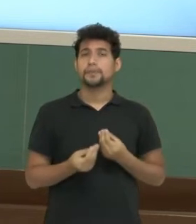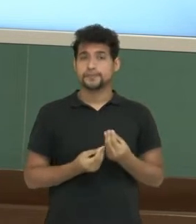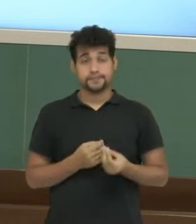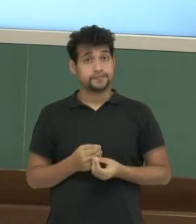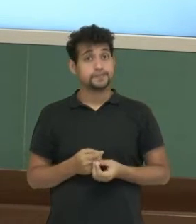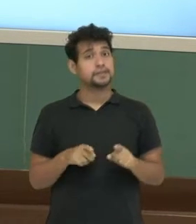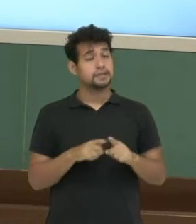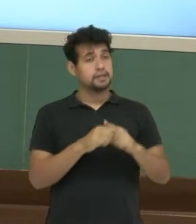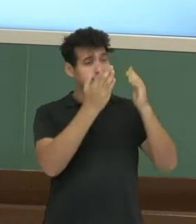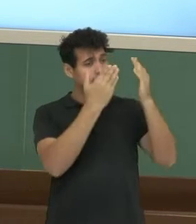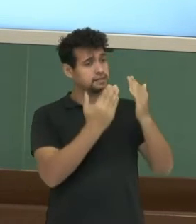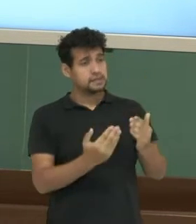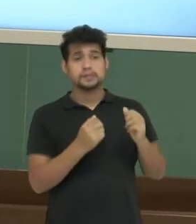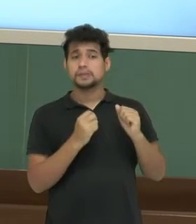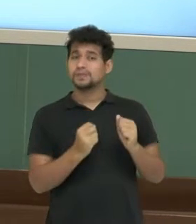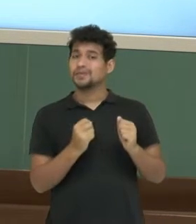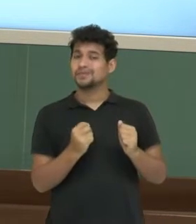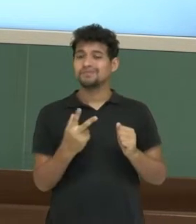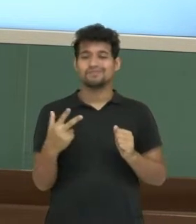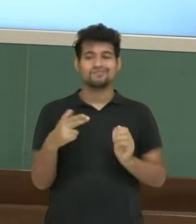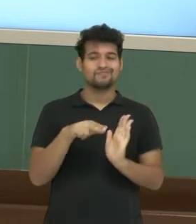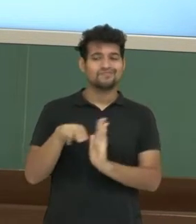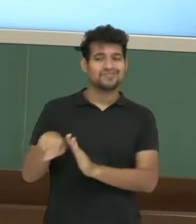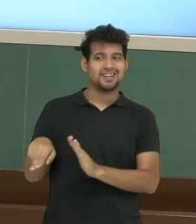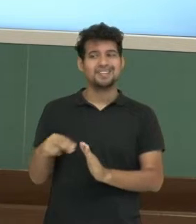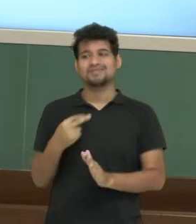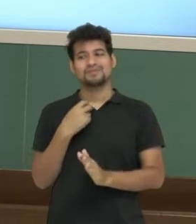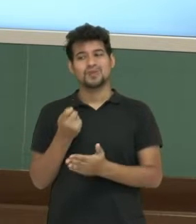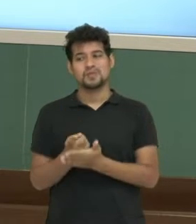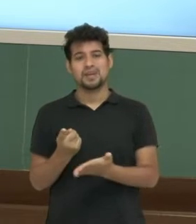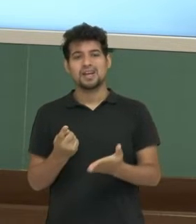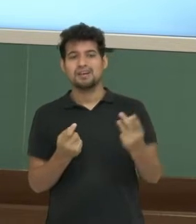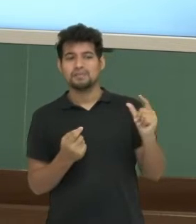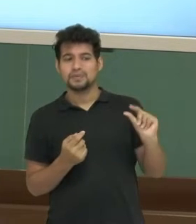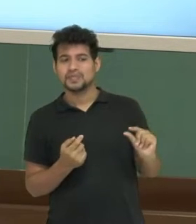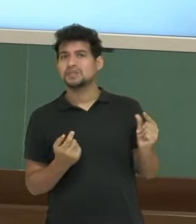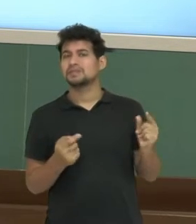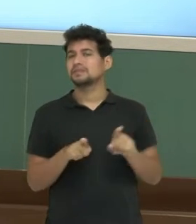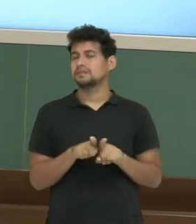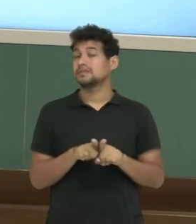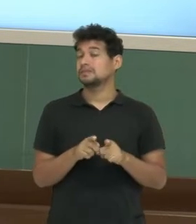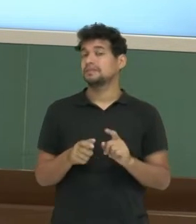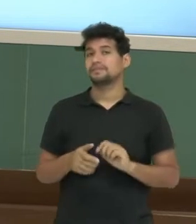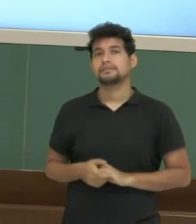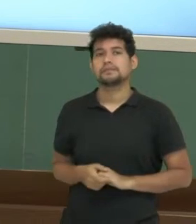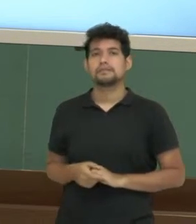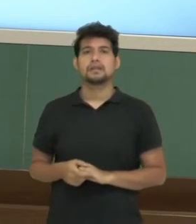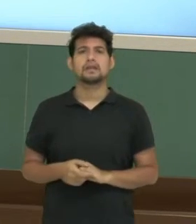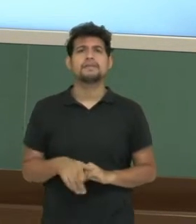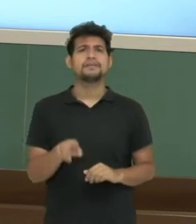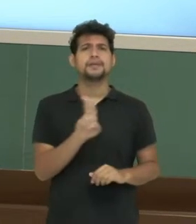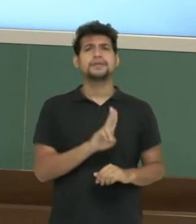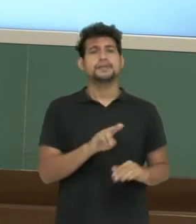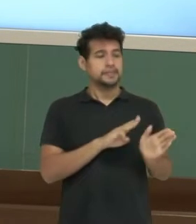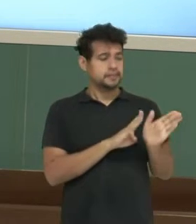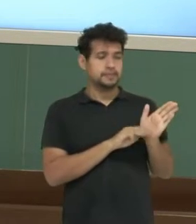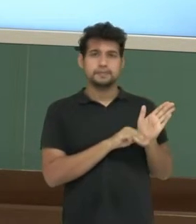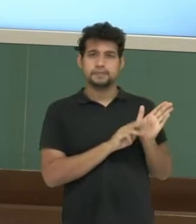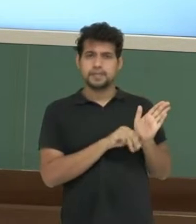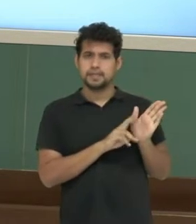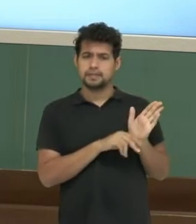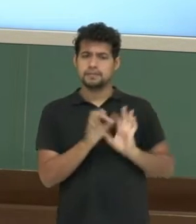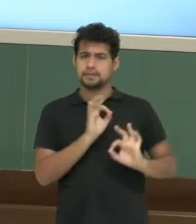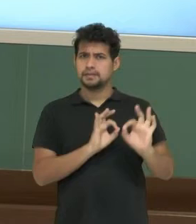pode analisar se dá para dar uma tesourada em algumas coisas, dar uma diminuída, uma cortada. Use um método de